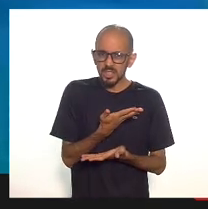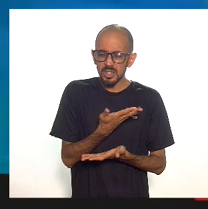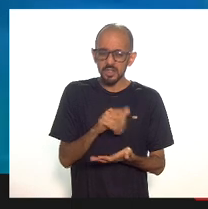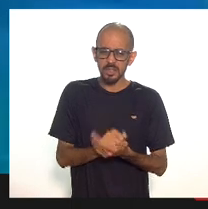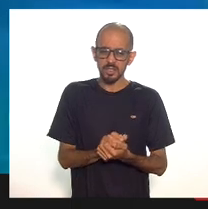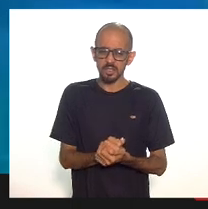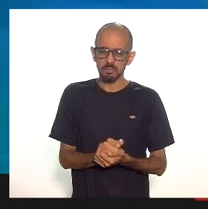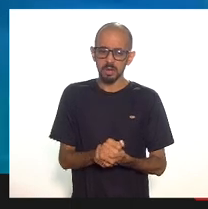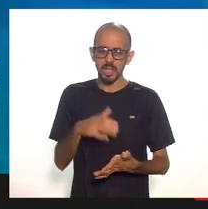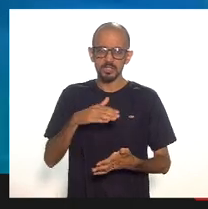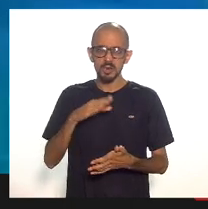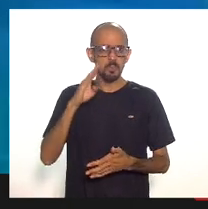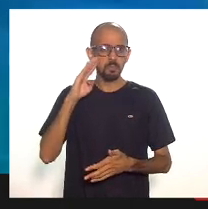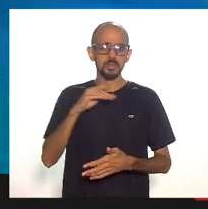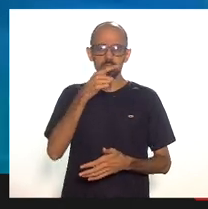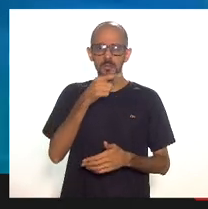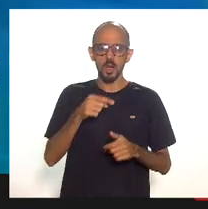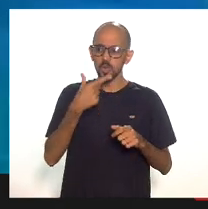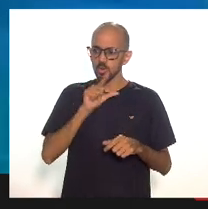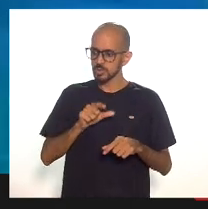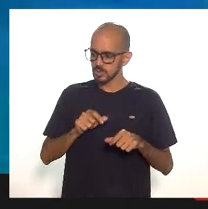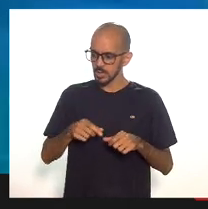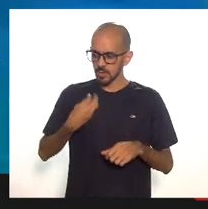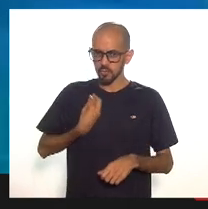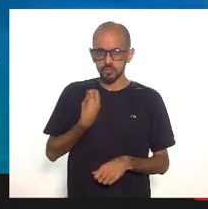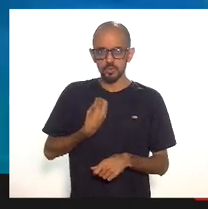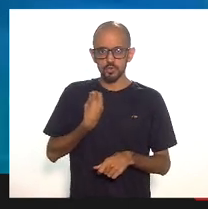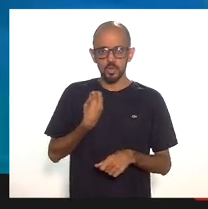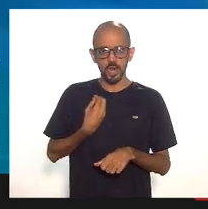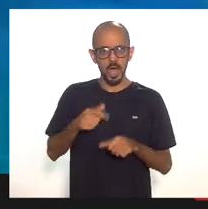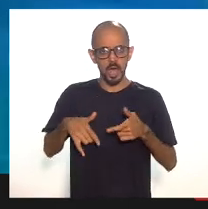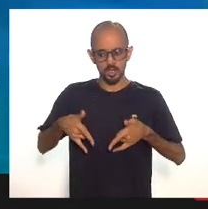desse prioridade para que se abrisse leitos para COVID,